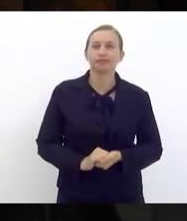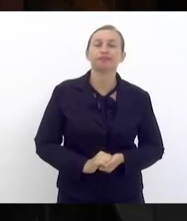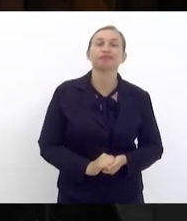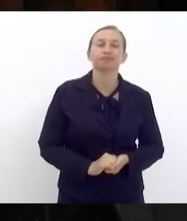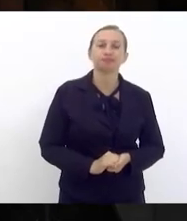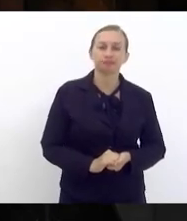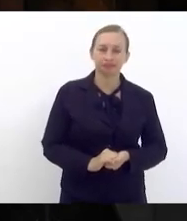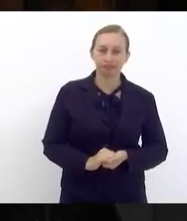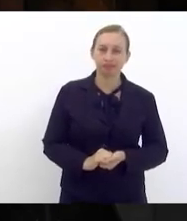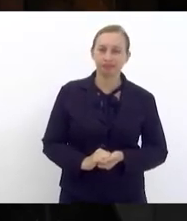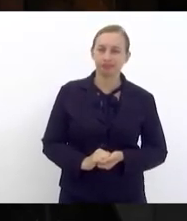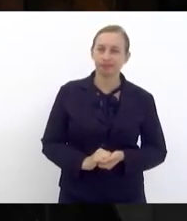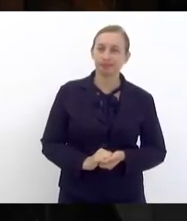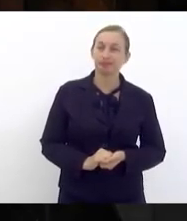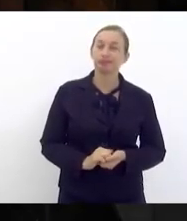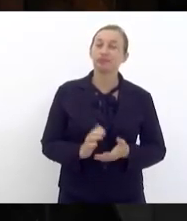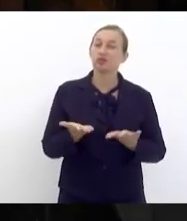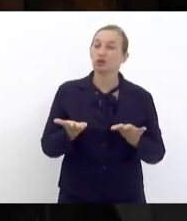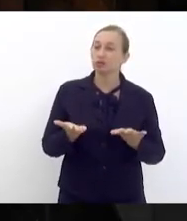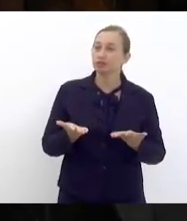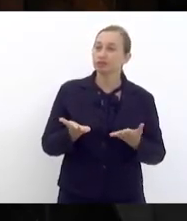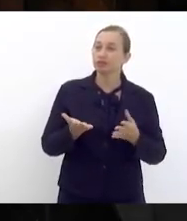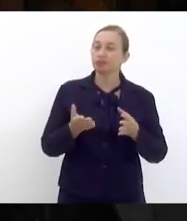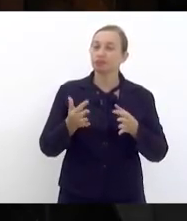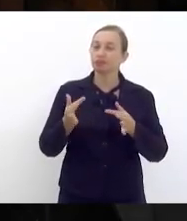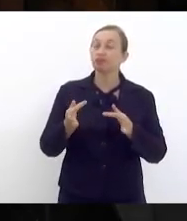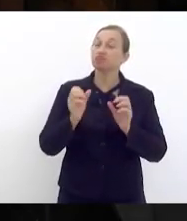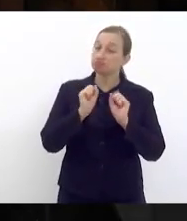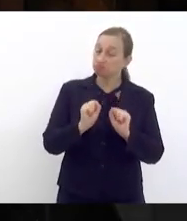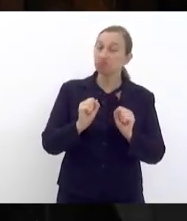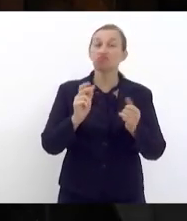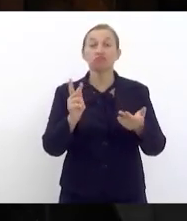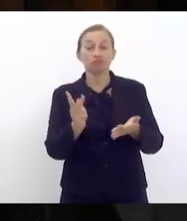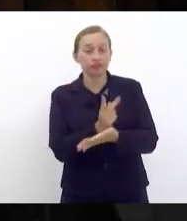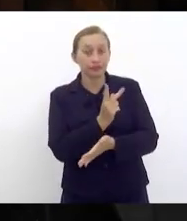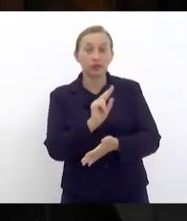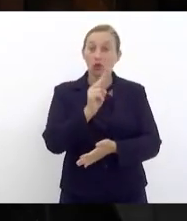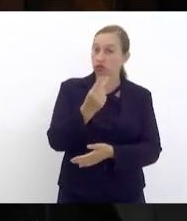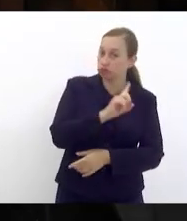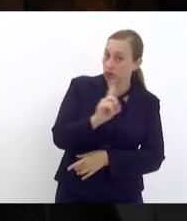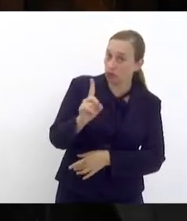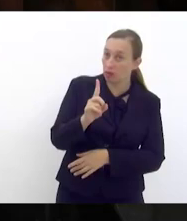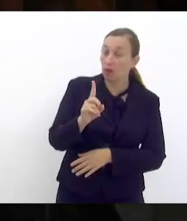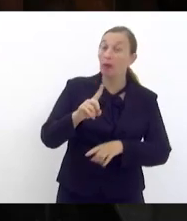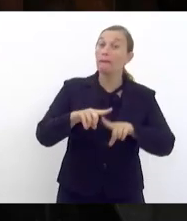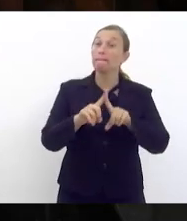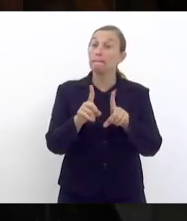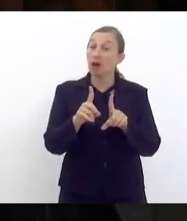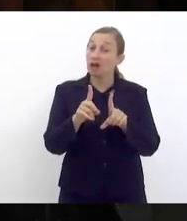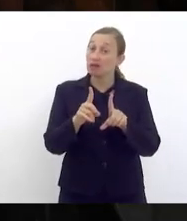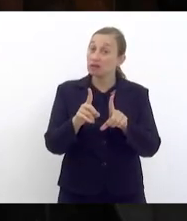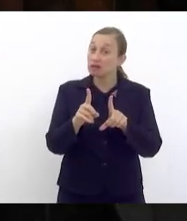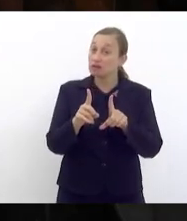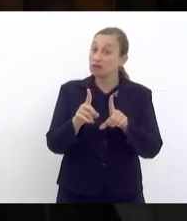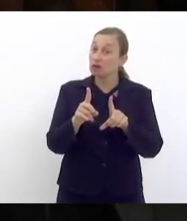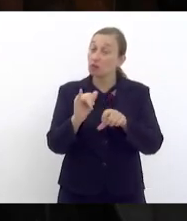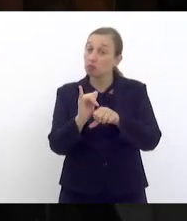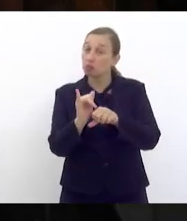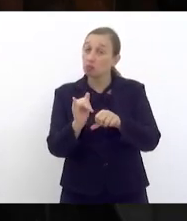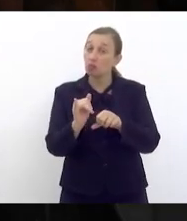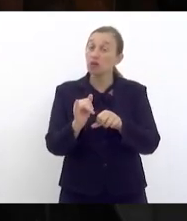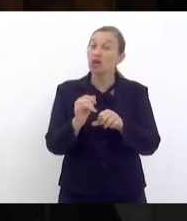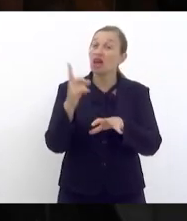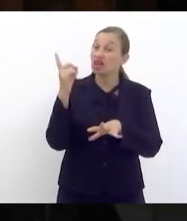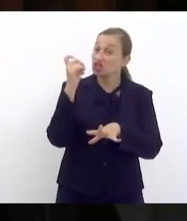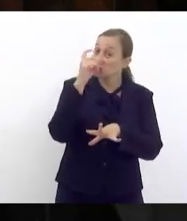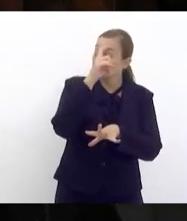estimativas, são projeções, podem ocorrer ou não, mas é um horizonte muito